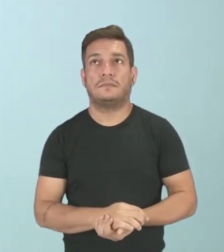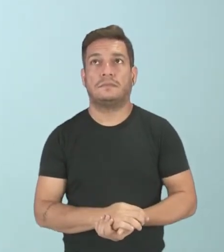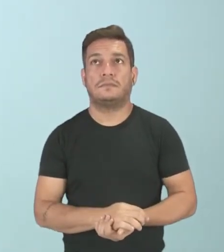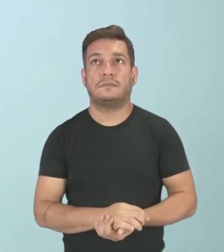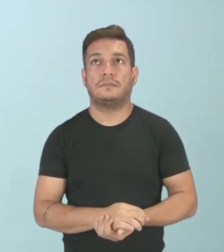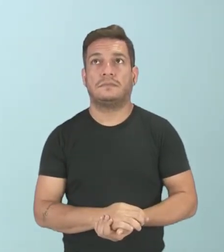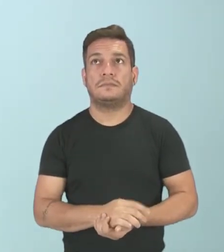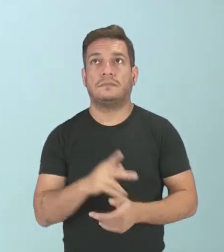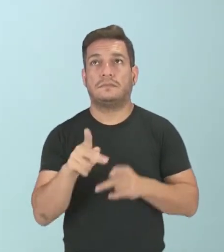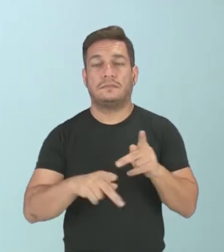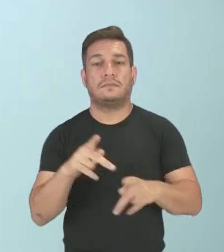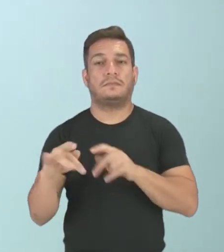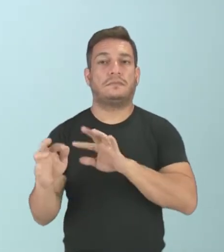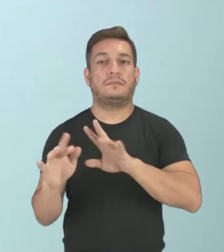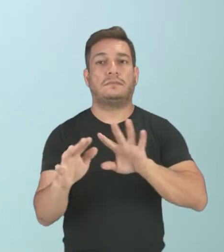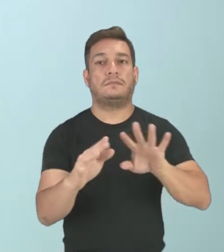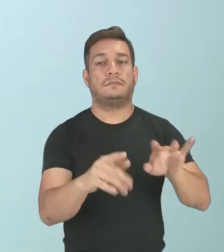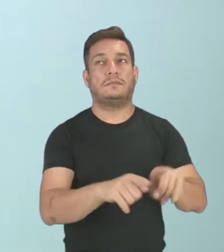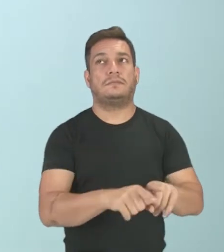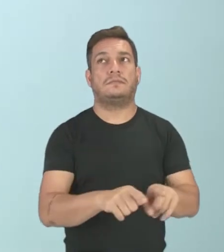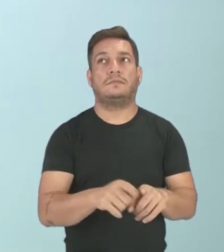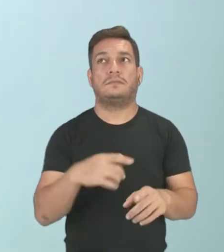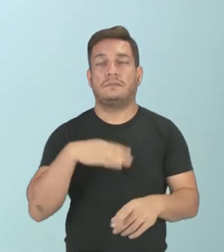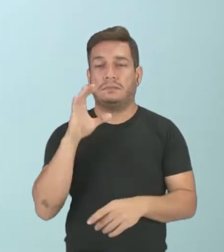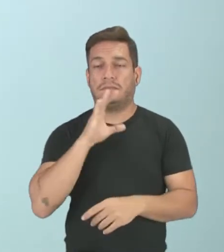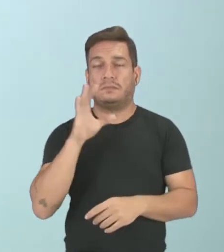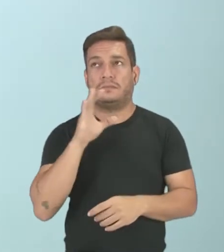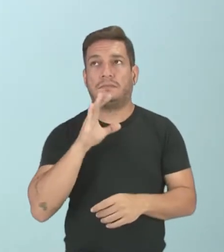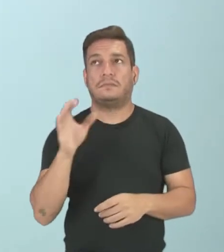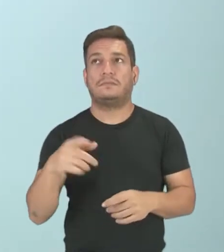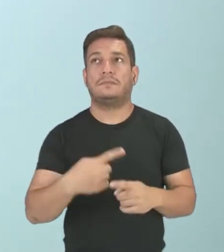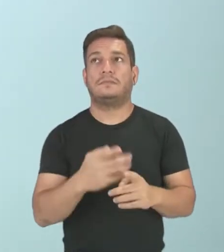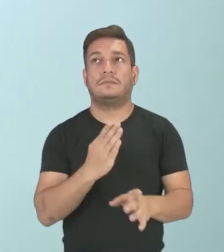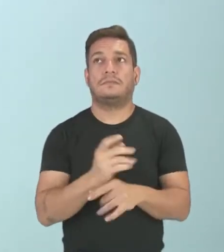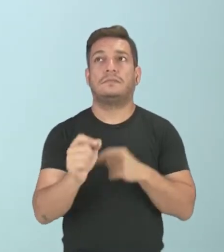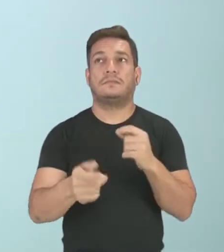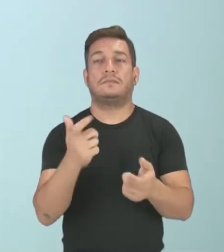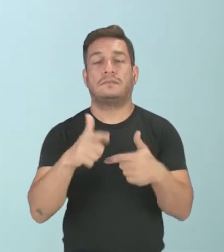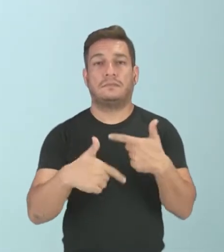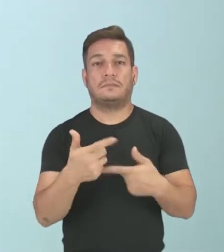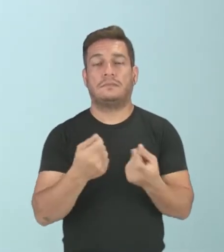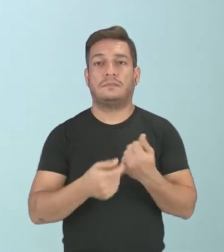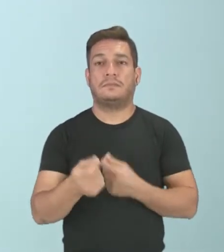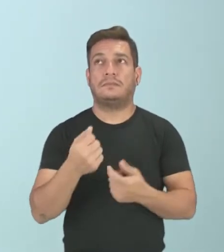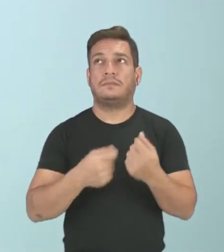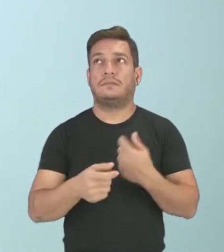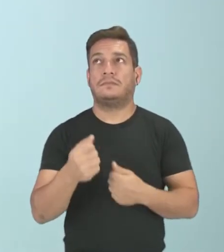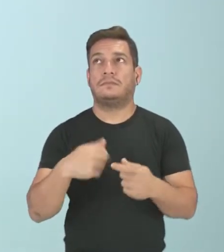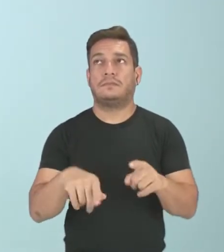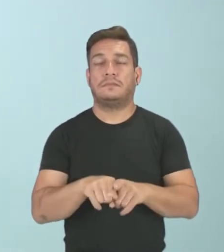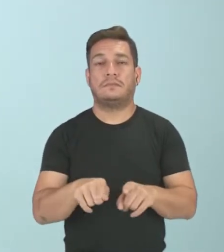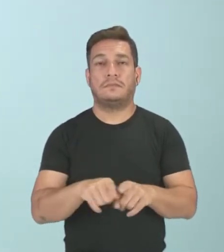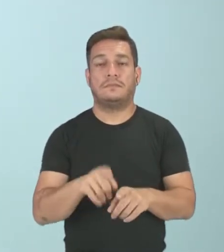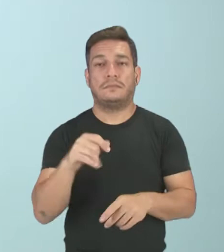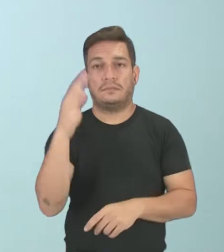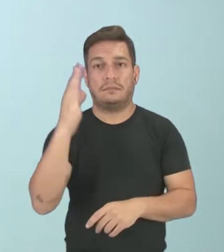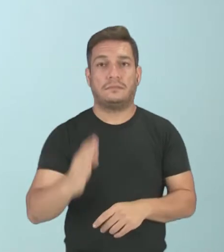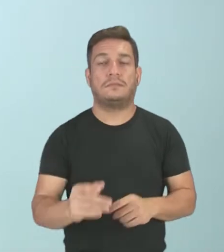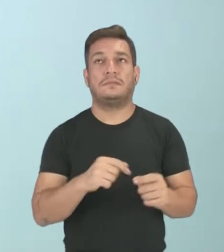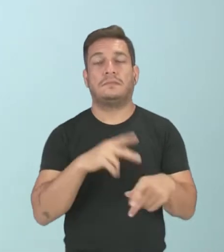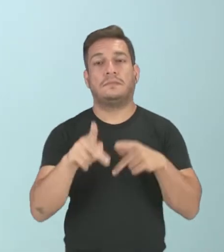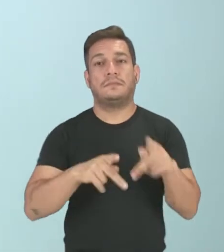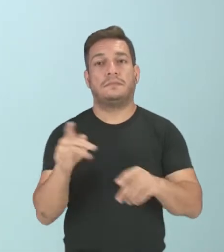digamos que o povoamento foi acelerado exatamente por conta dessas atividades econômicas. Então, o Brasil foi